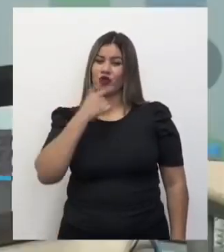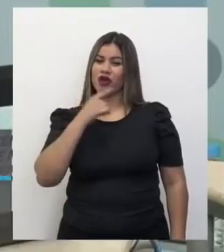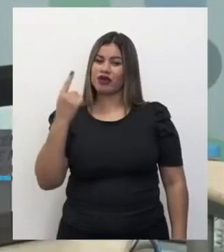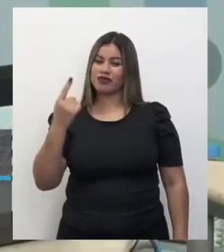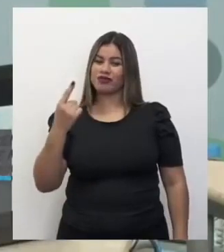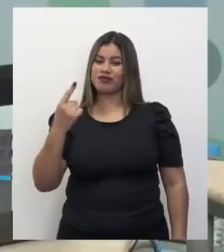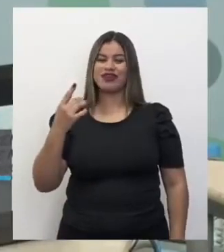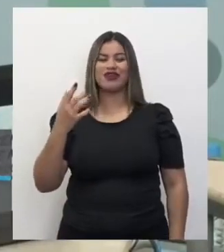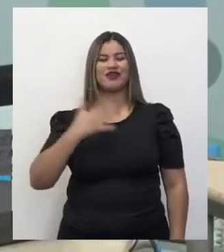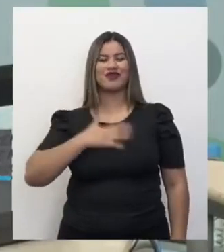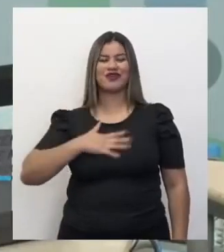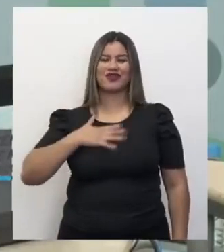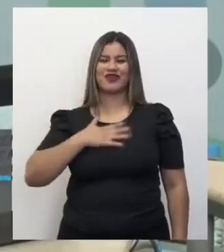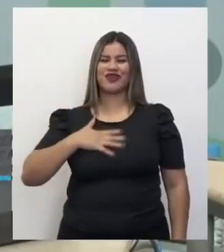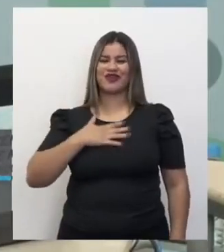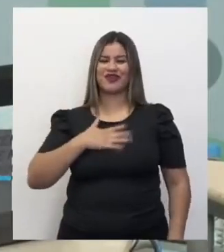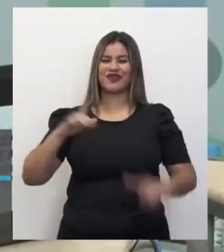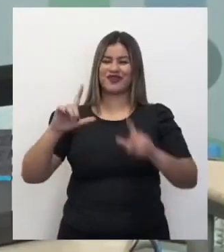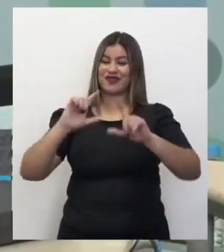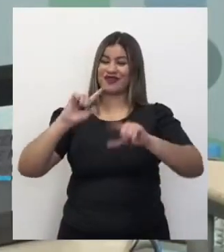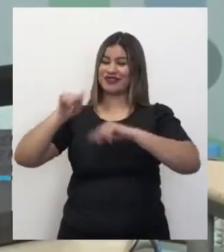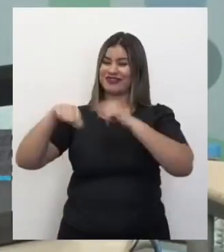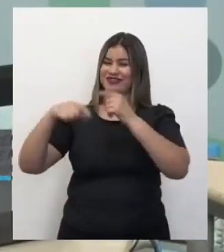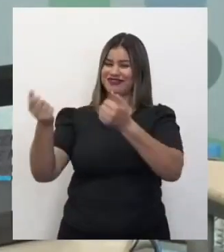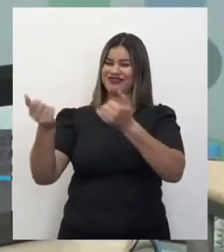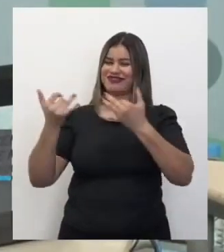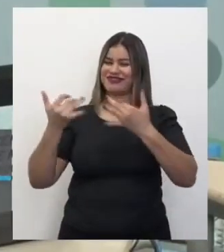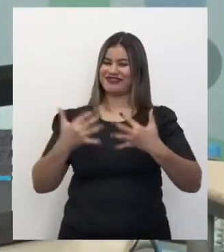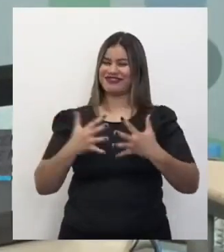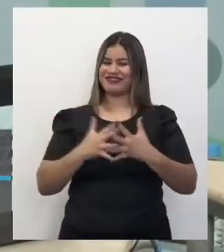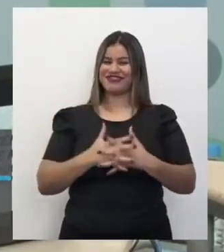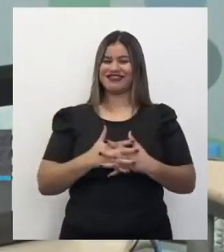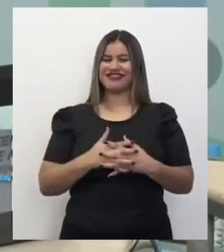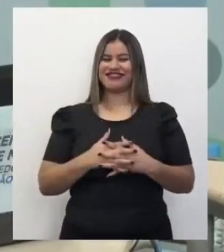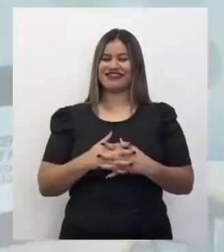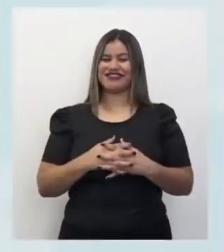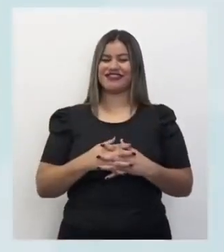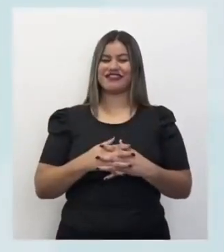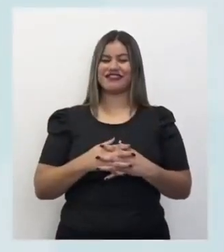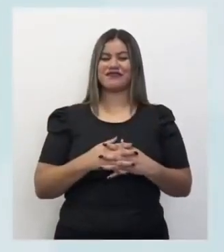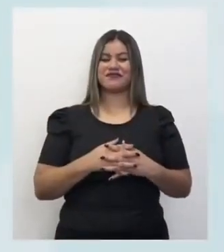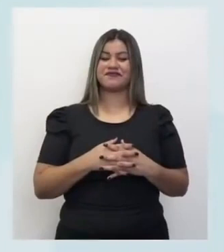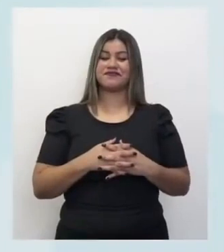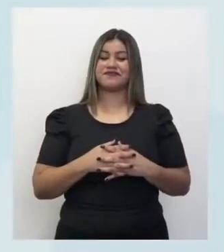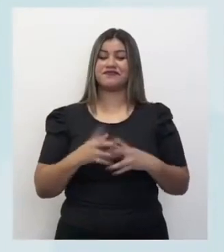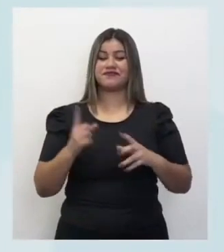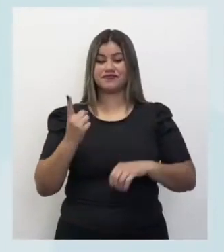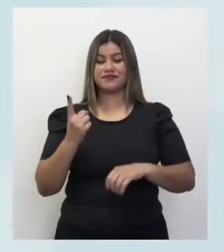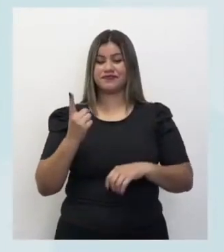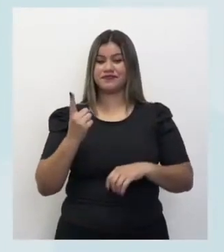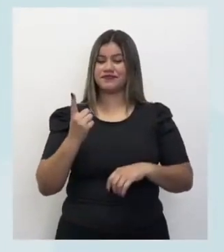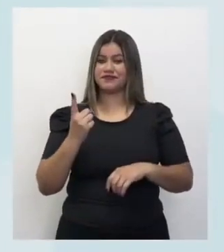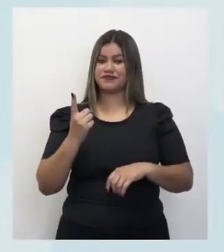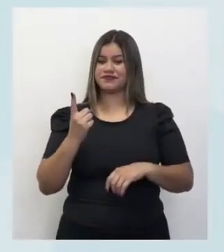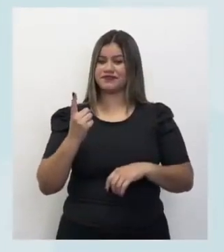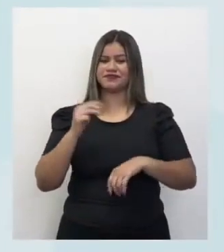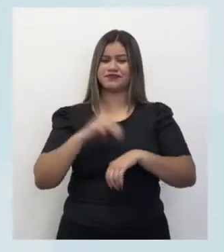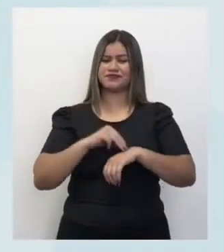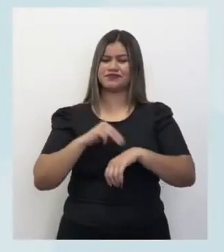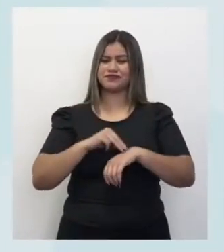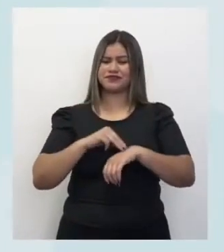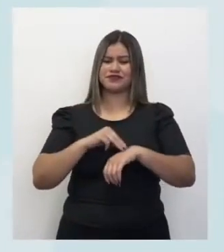achei essa interessante, não sei. Aí você vai me falar. Eu achei super interessante. Vamos lá. Um minutinho, acho que nem um minutinho não dá.